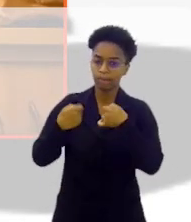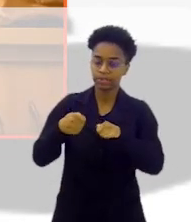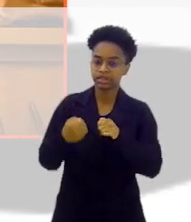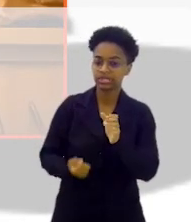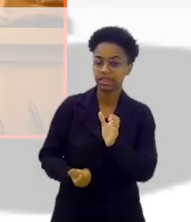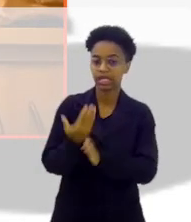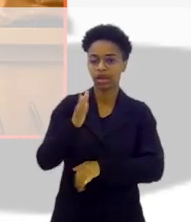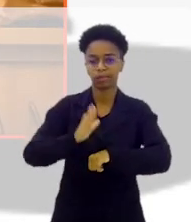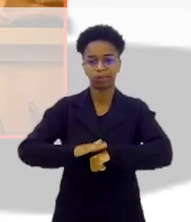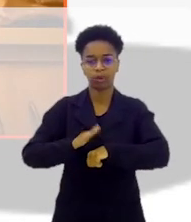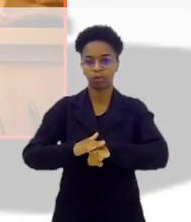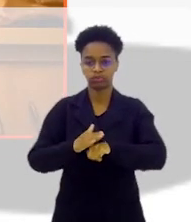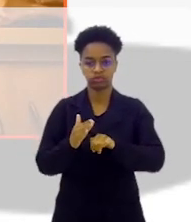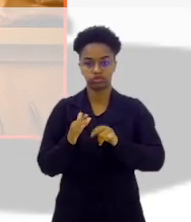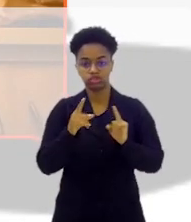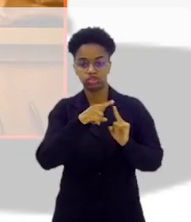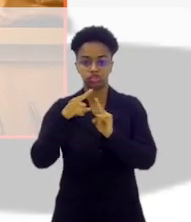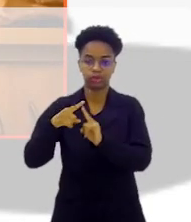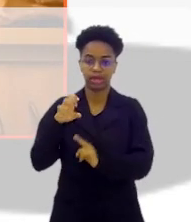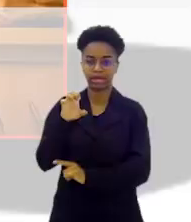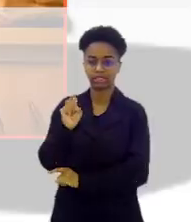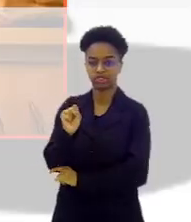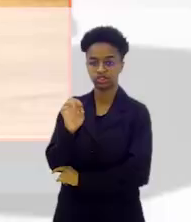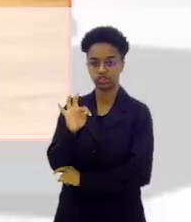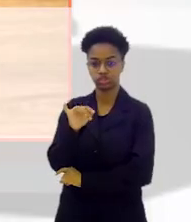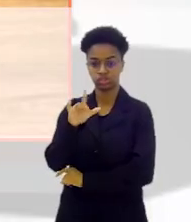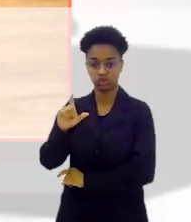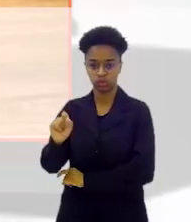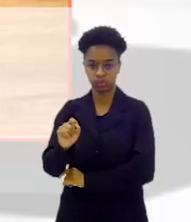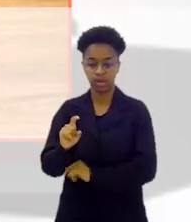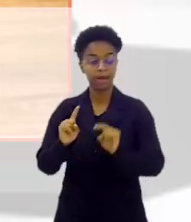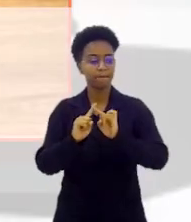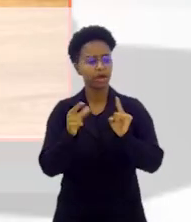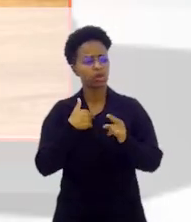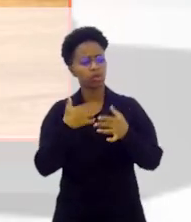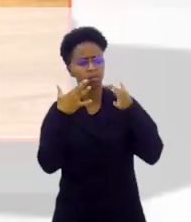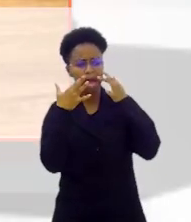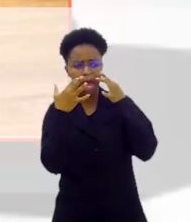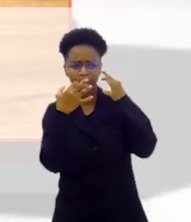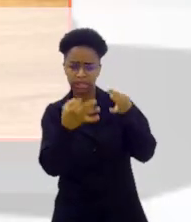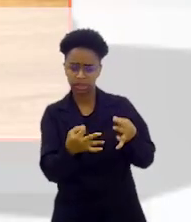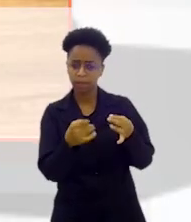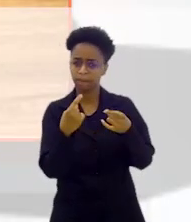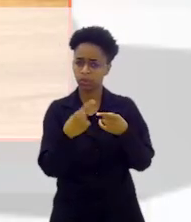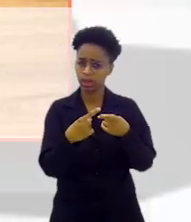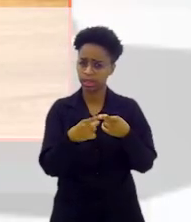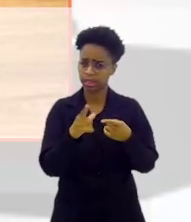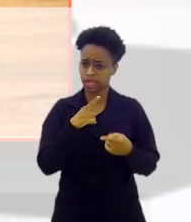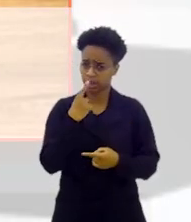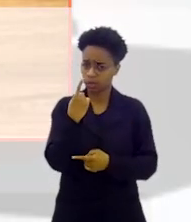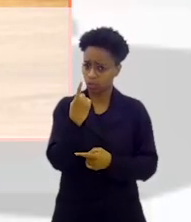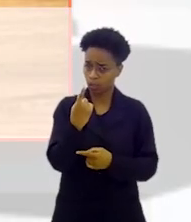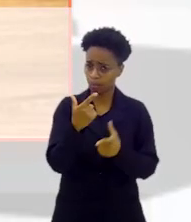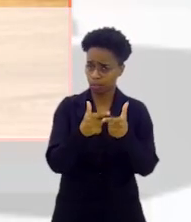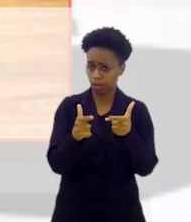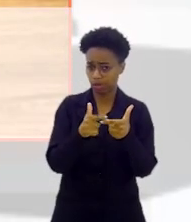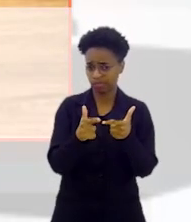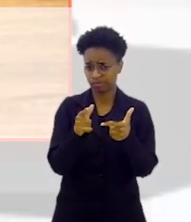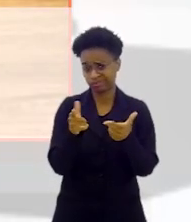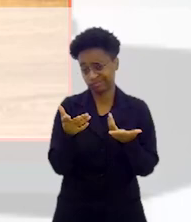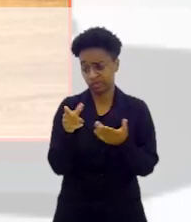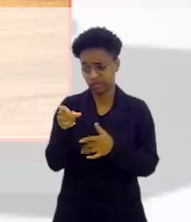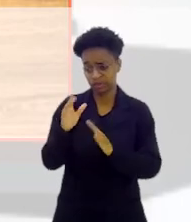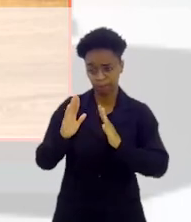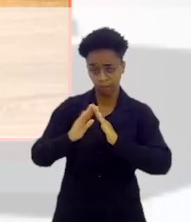que criar o meu próprio estilo. Agora, isso me chama a atenção, José, que de um problema, quer dizer,